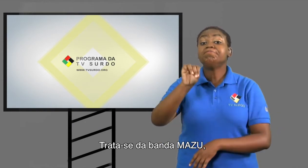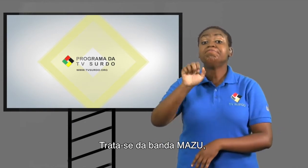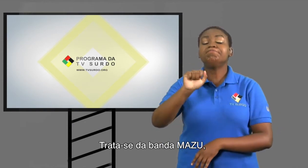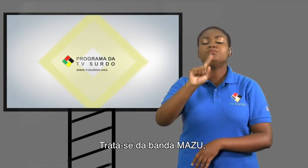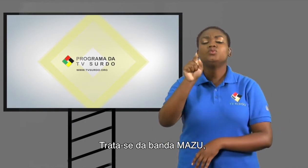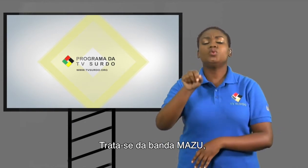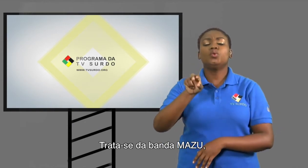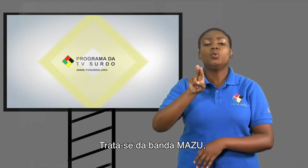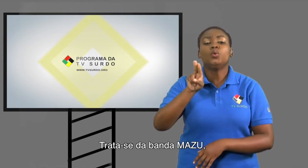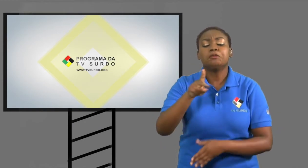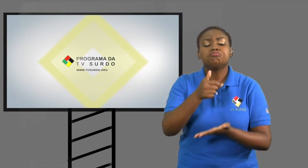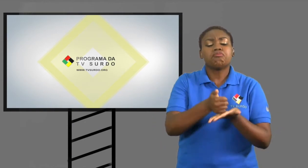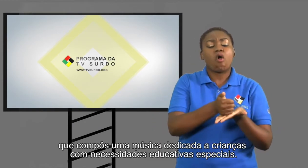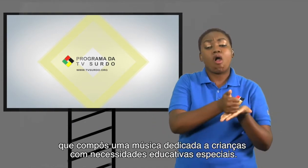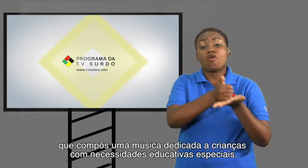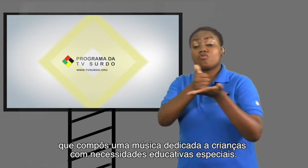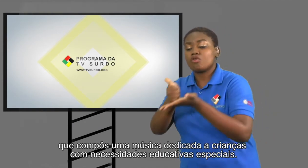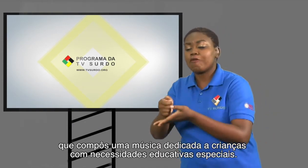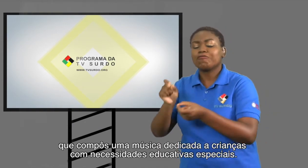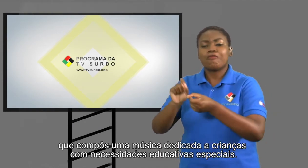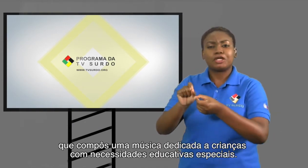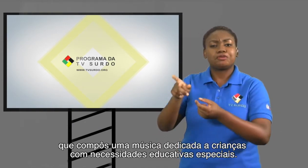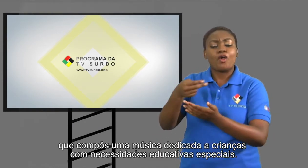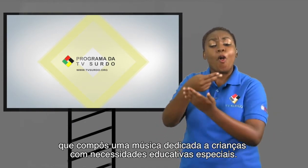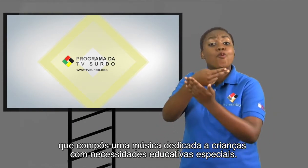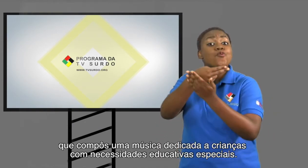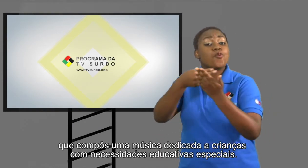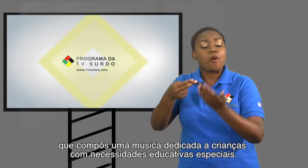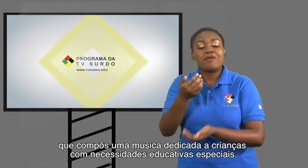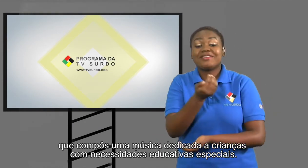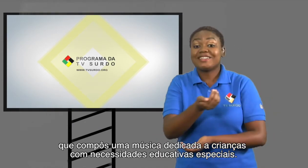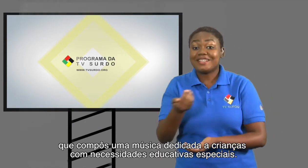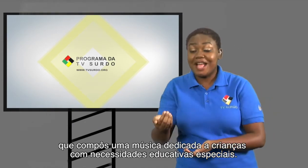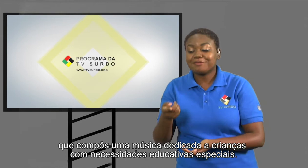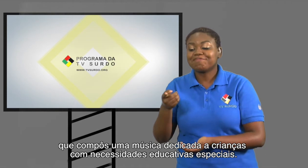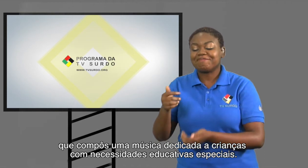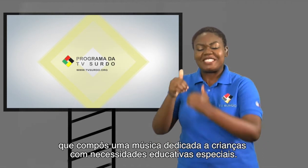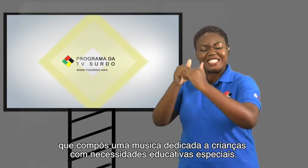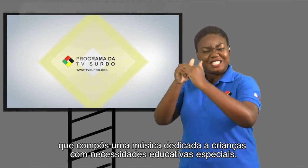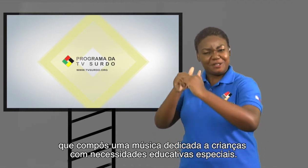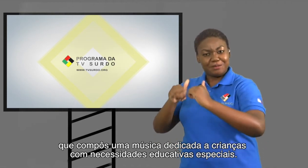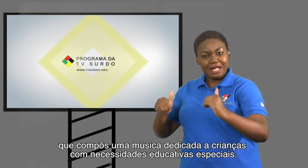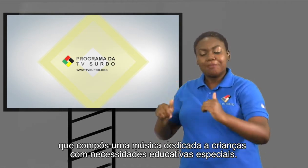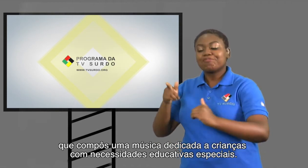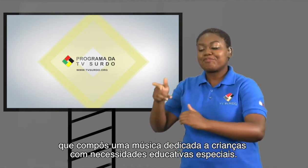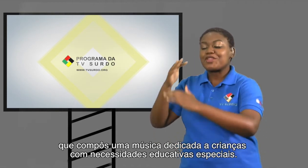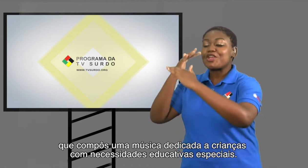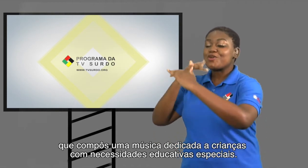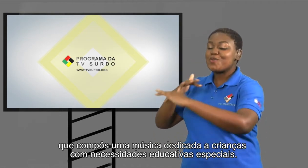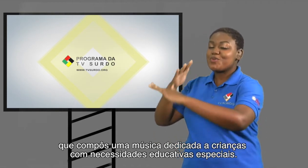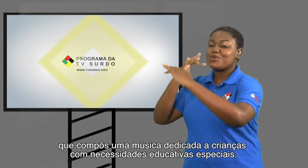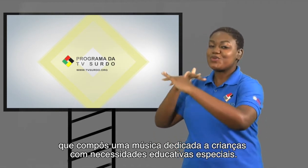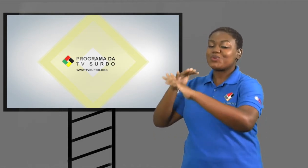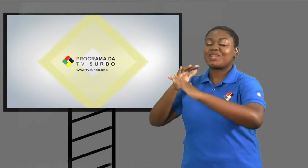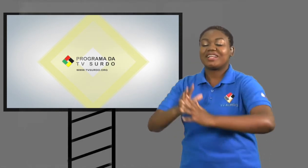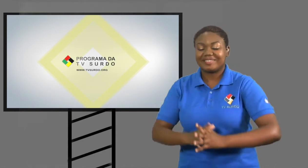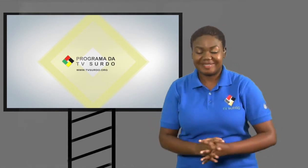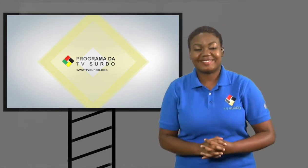Trata-se da banda Mazu, que compôs uma música dedicada a crianças com necessidades educativas